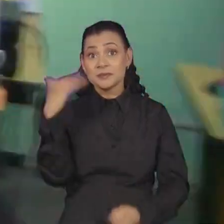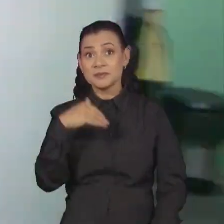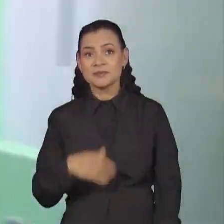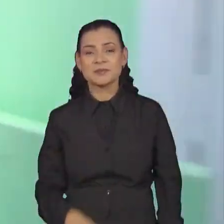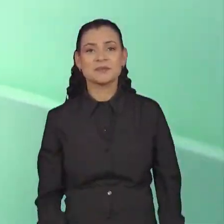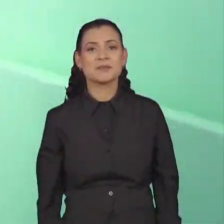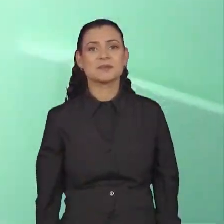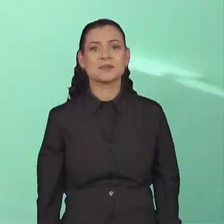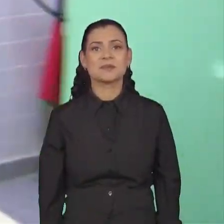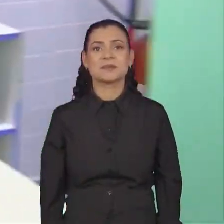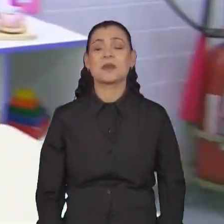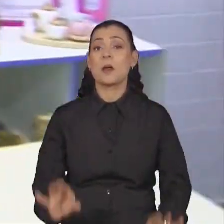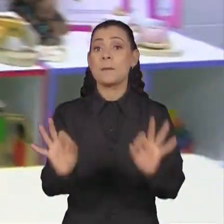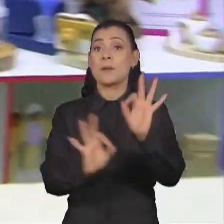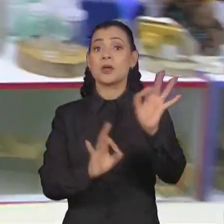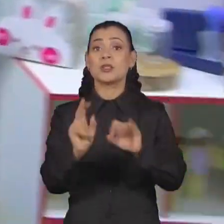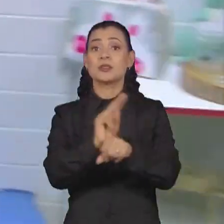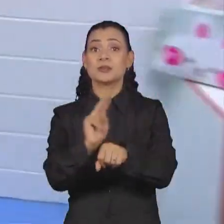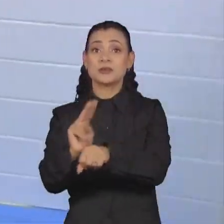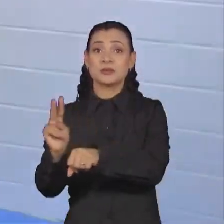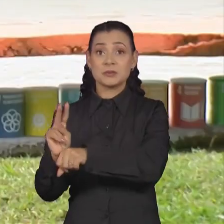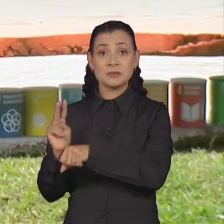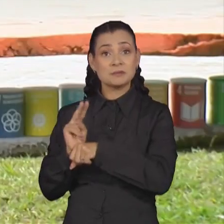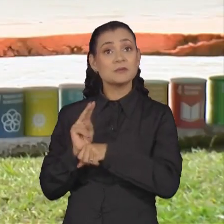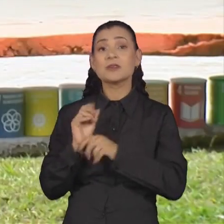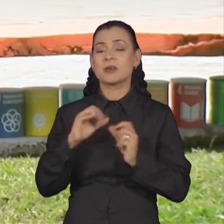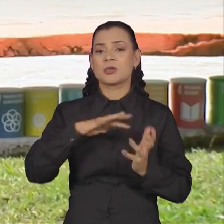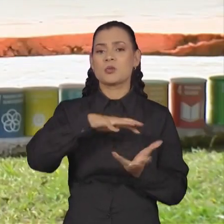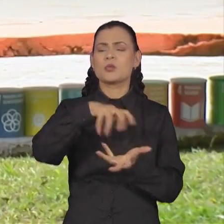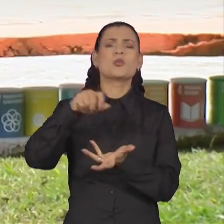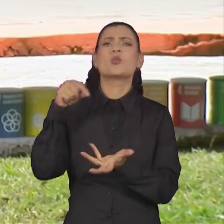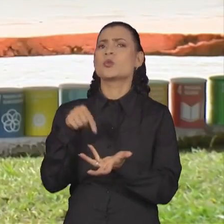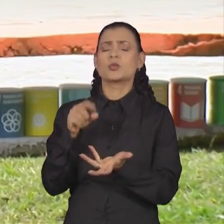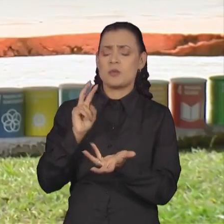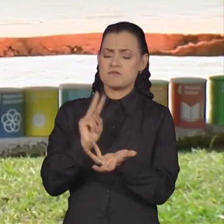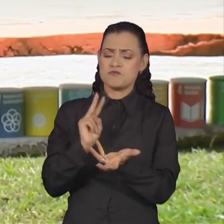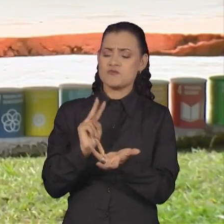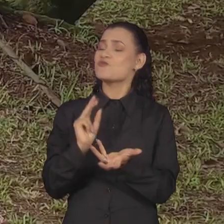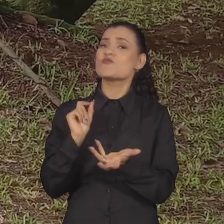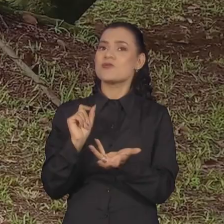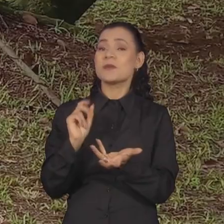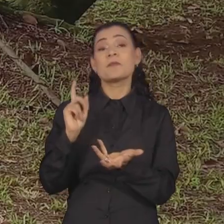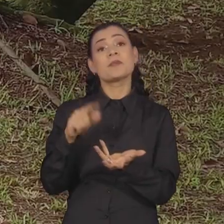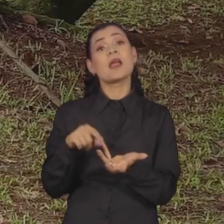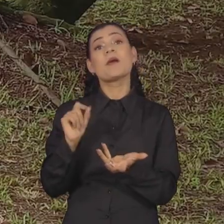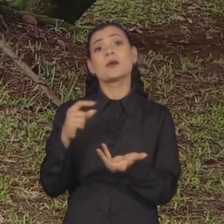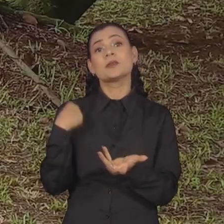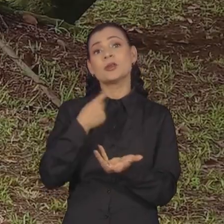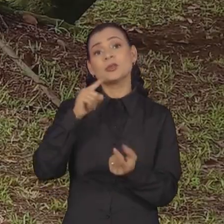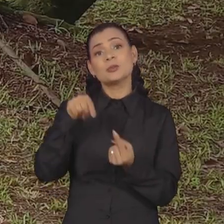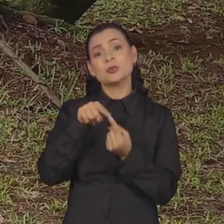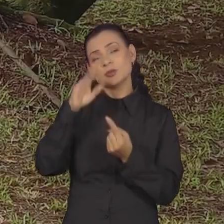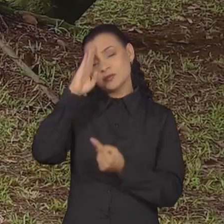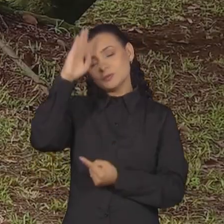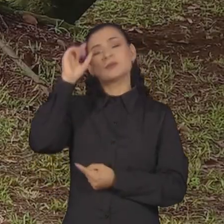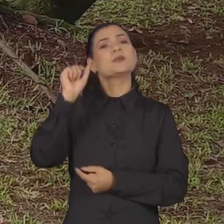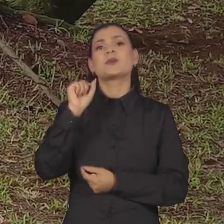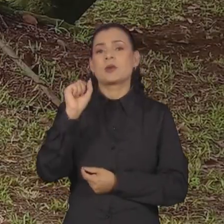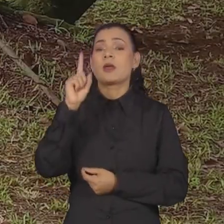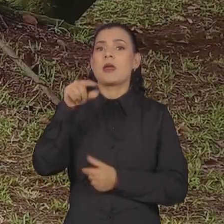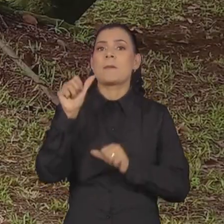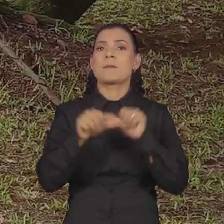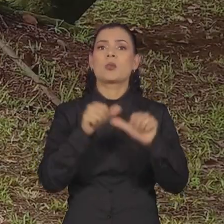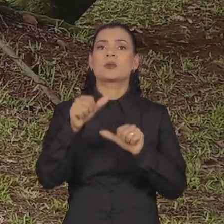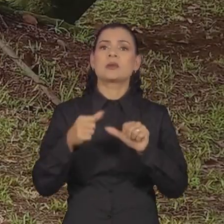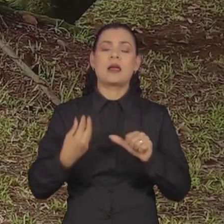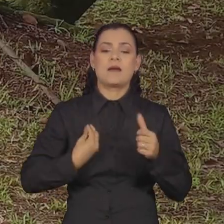comigo! O projeto Cuidando do Mundo da Gente é uma iniciativa do SEI Cantinho da Tesauro em prol de mudar algo